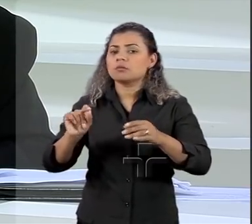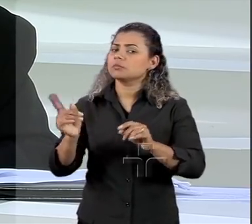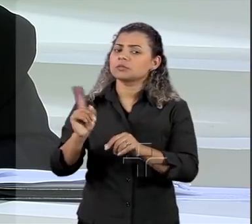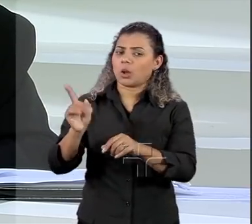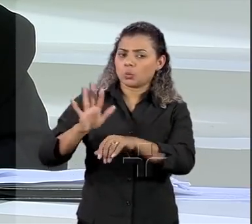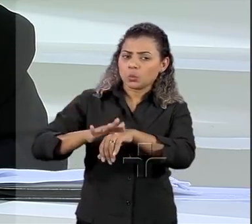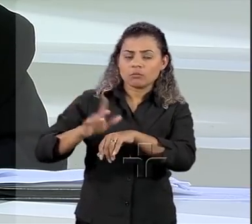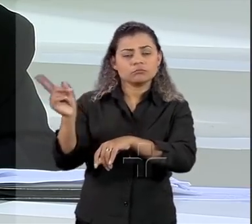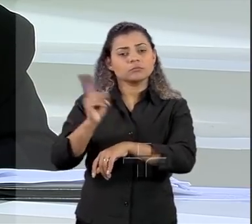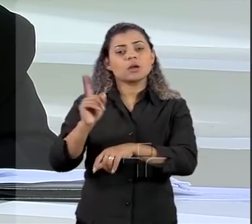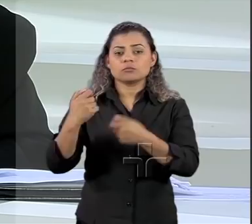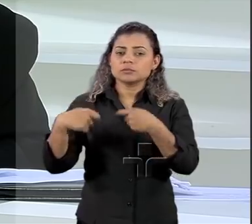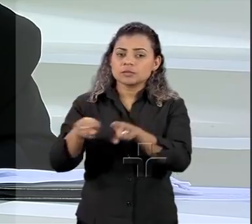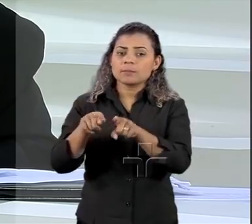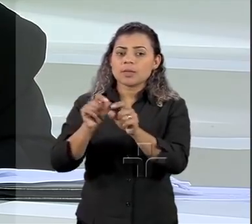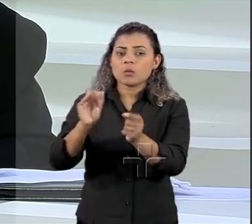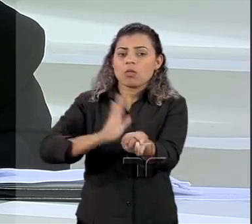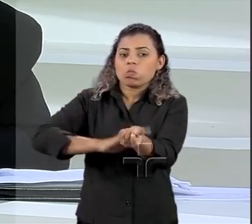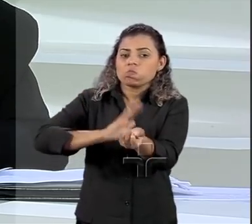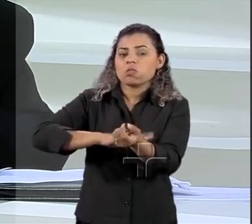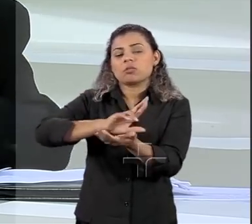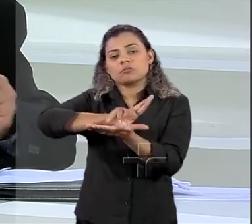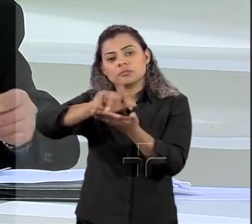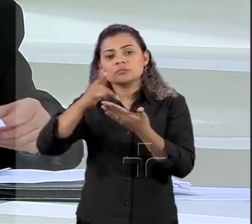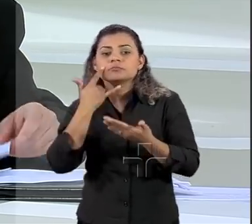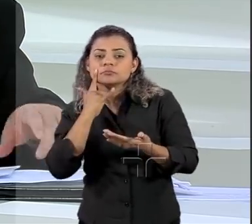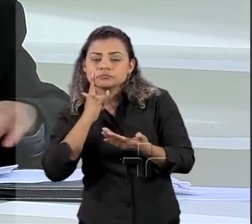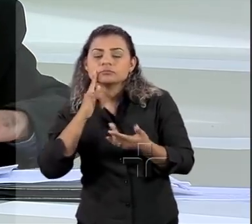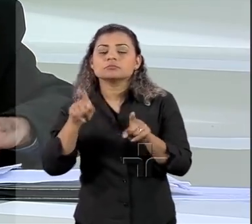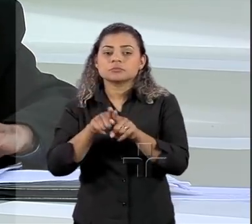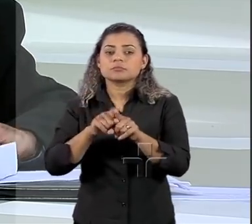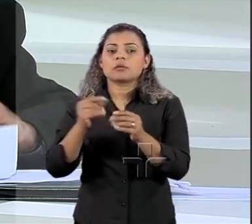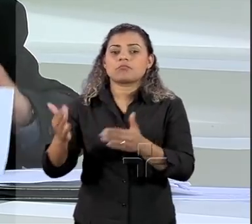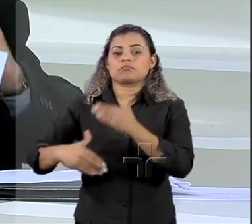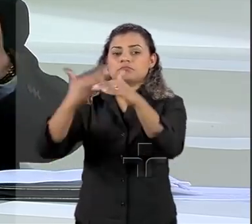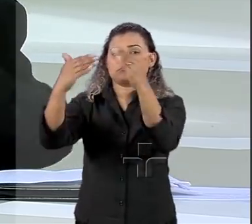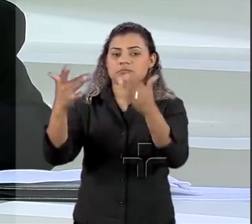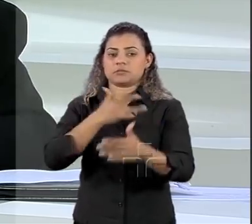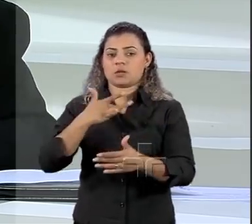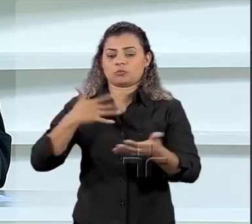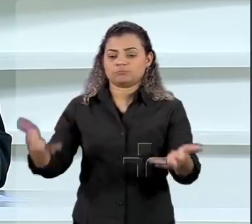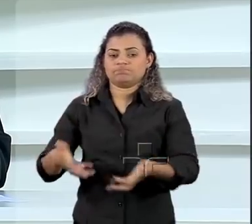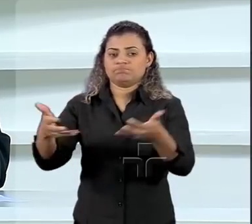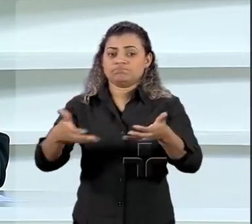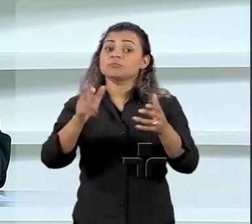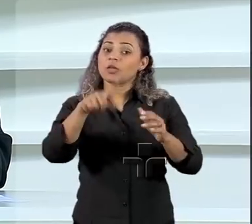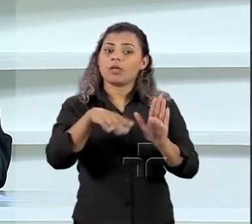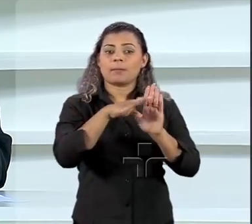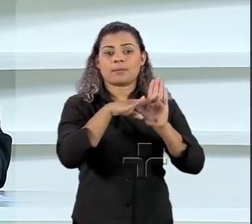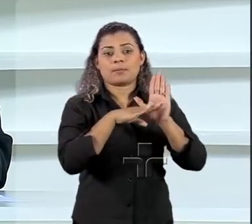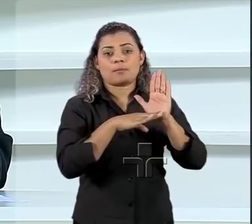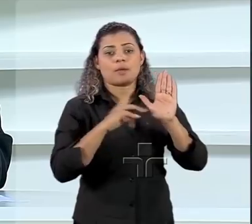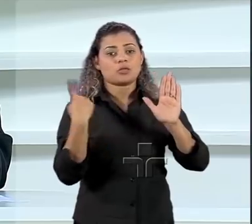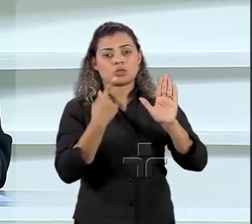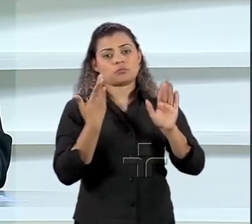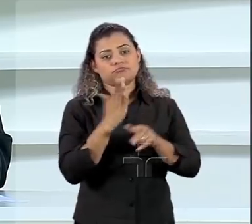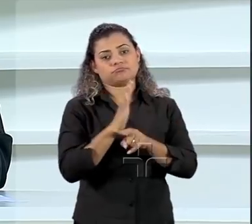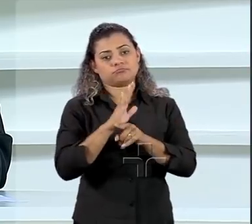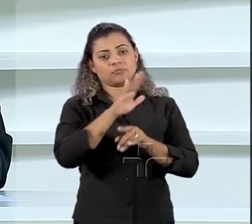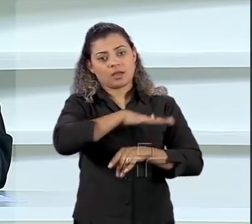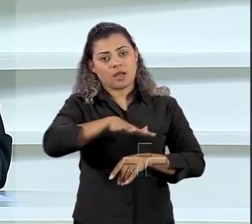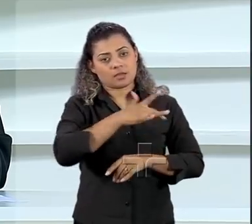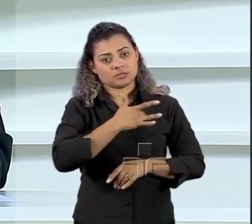em ações de promoção de abstinência, suporte social e promoção de saúde. São todas as nossas contribuições nessa